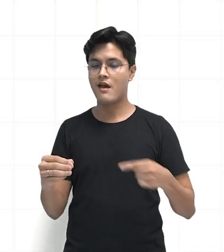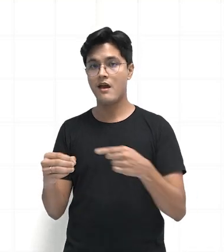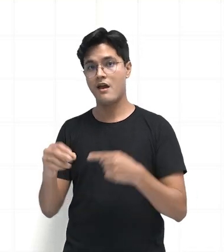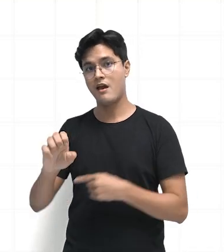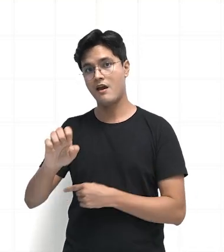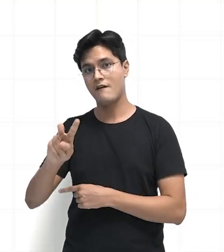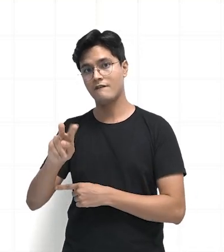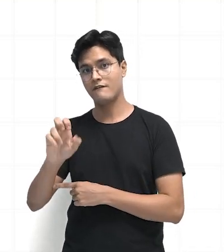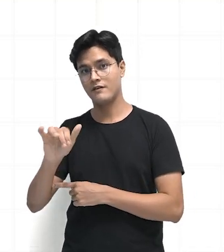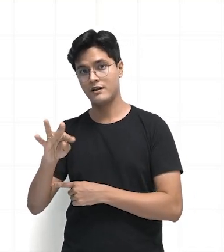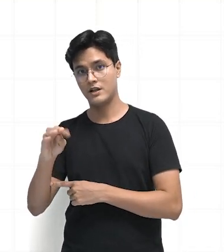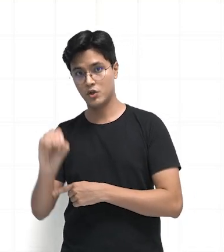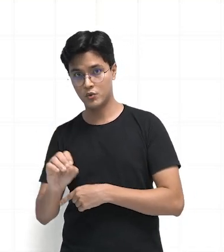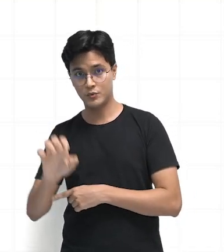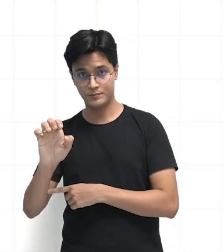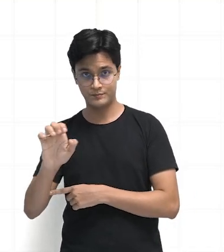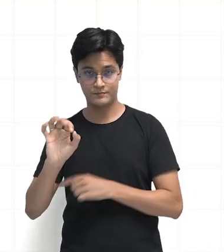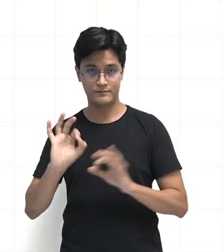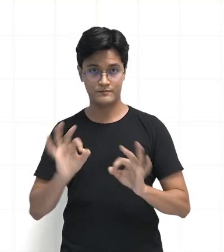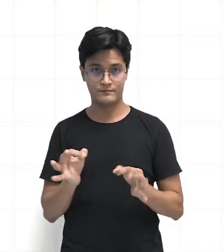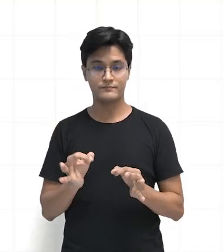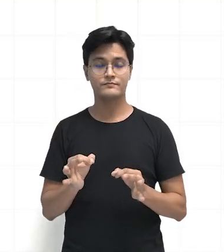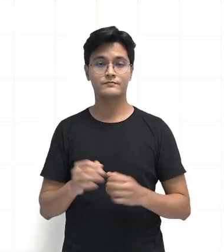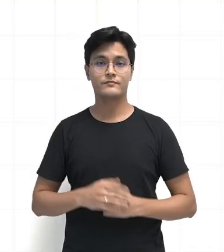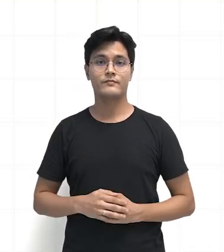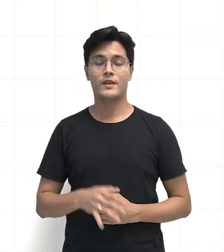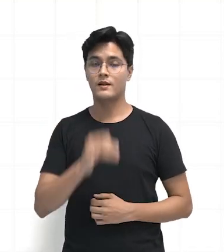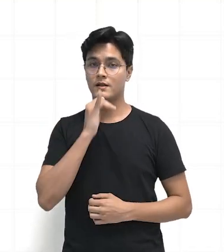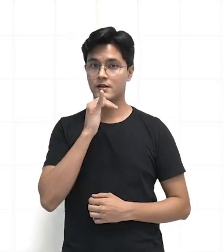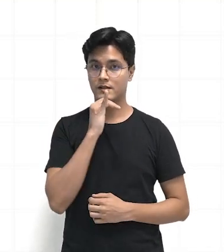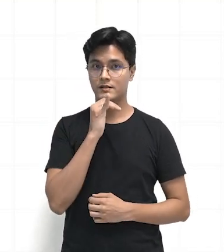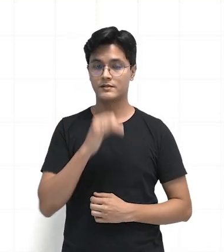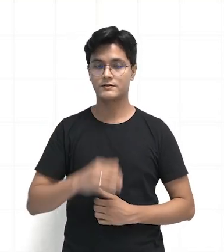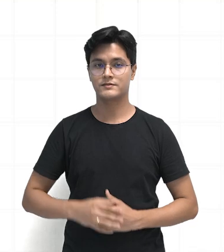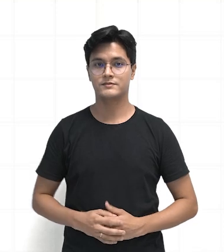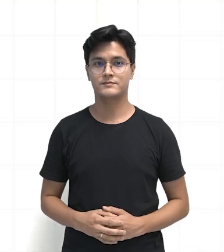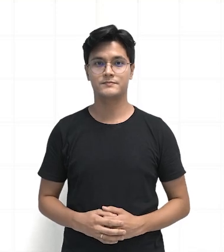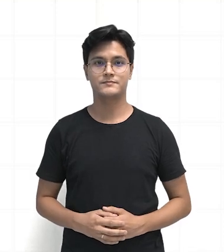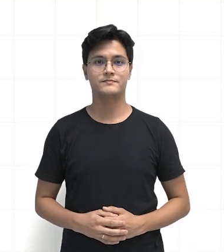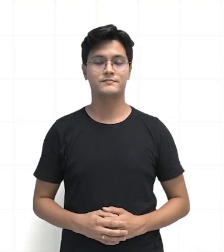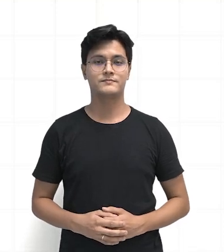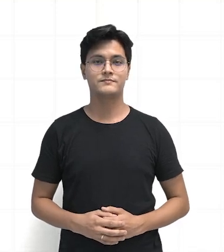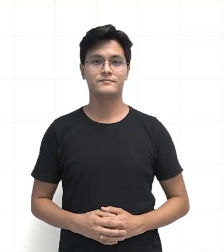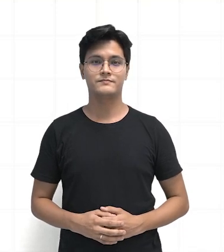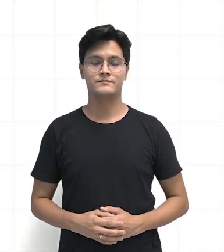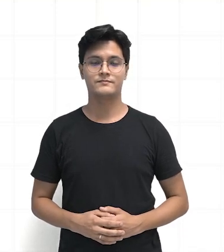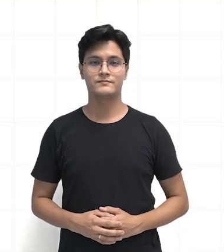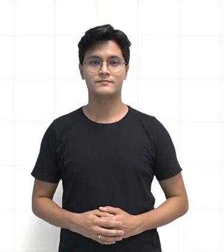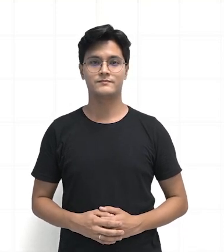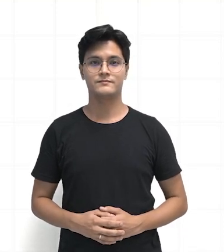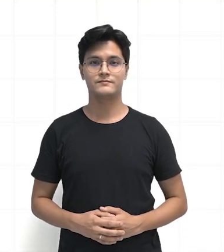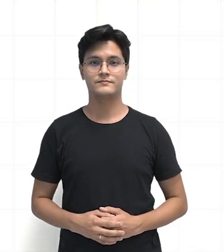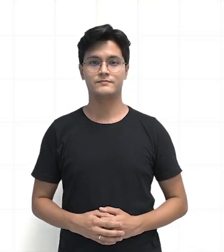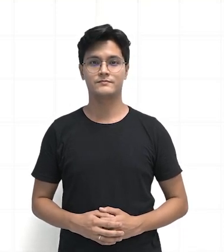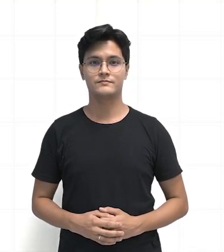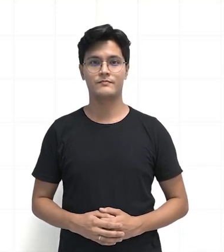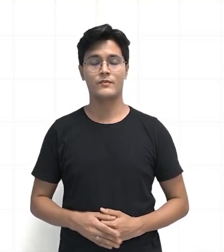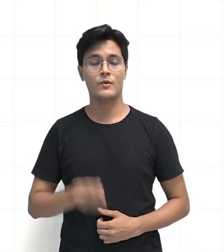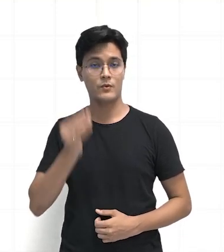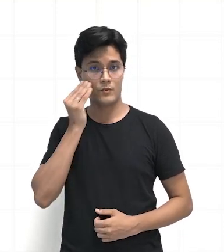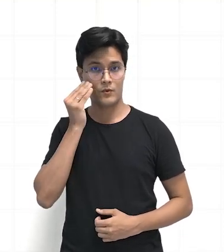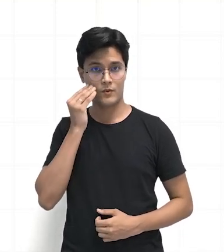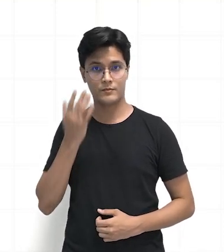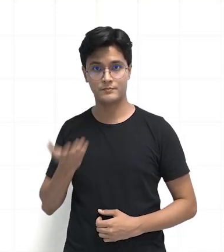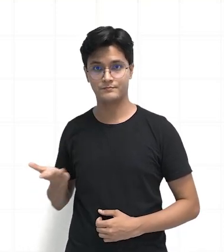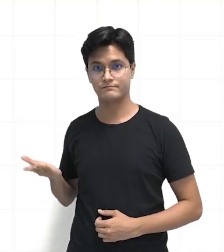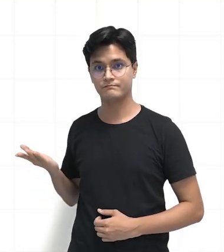tá certo? Vamos, então, a um exemplo aqui, tá bom? Além desse que eu dei agora. Vamos lá. Verifiquem aqui comigo.